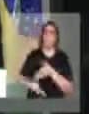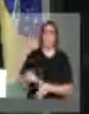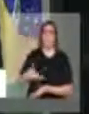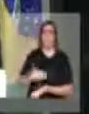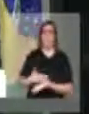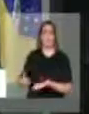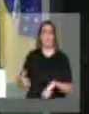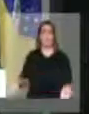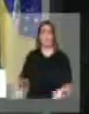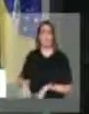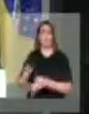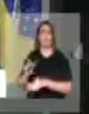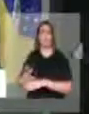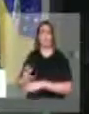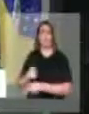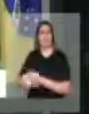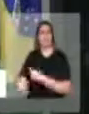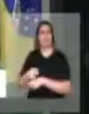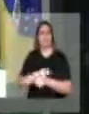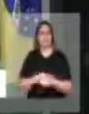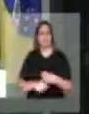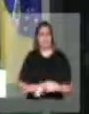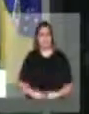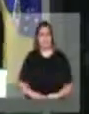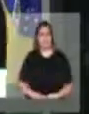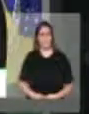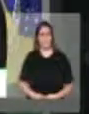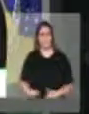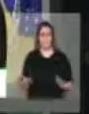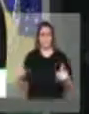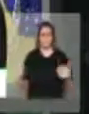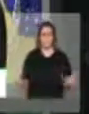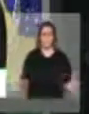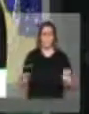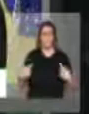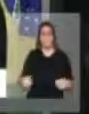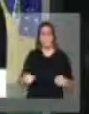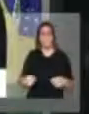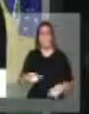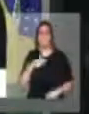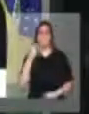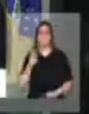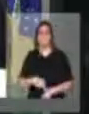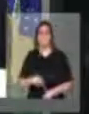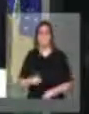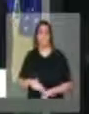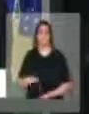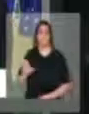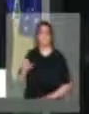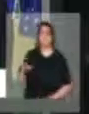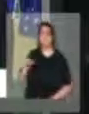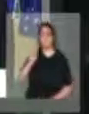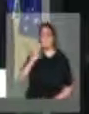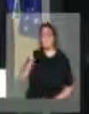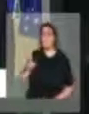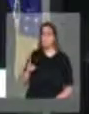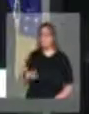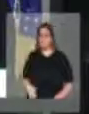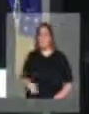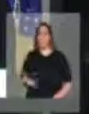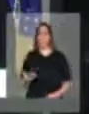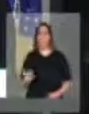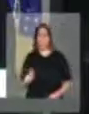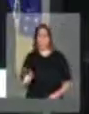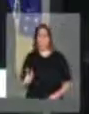os primeiros passos nos negócios de Parnaíba. Então, a gente tem que destacar, viu, mano? Homens que